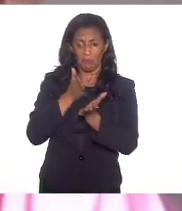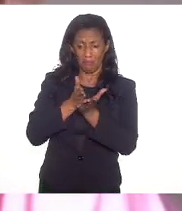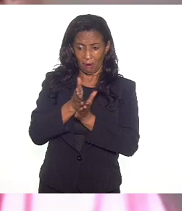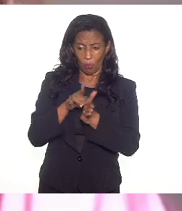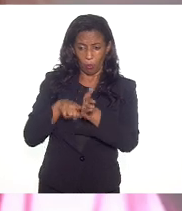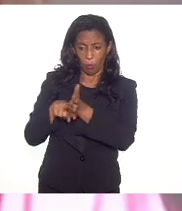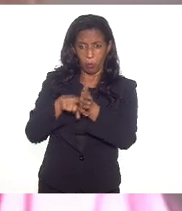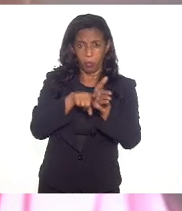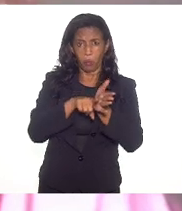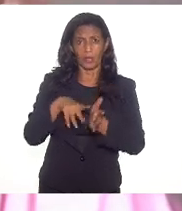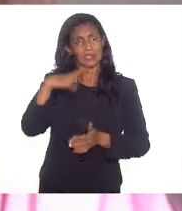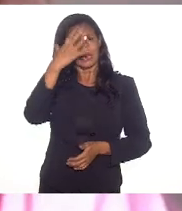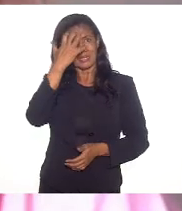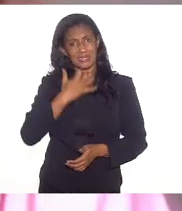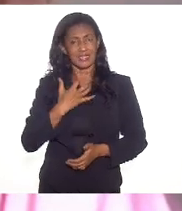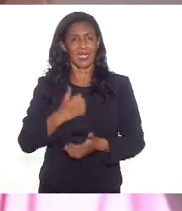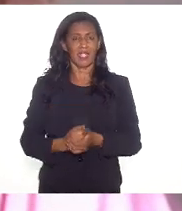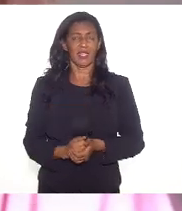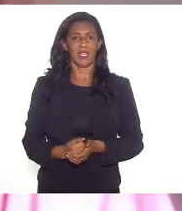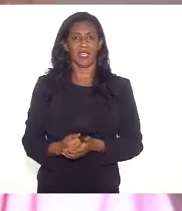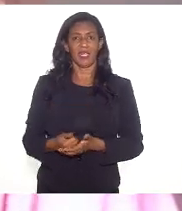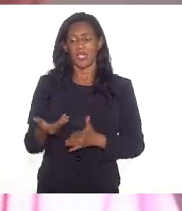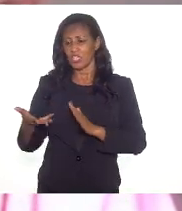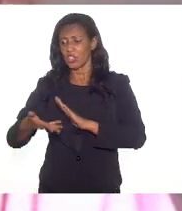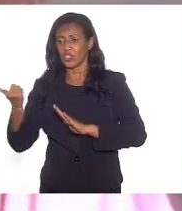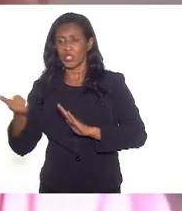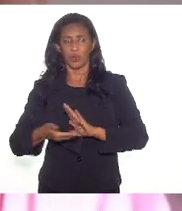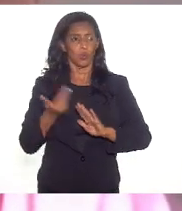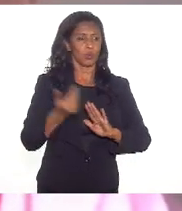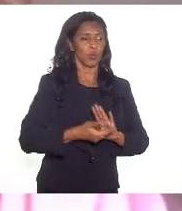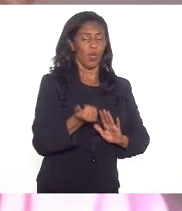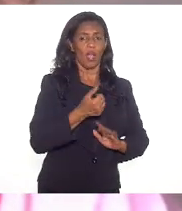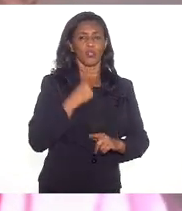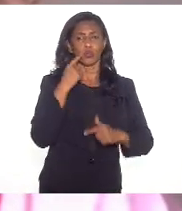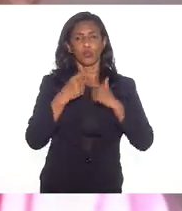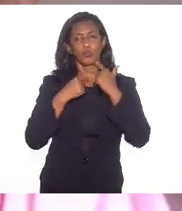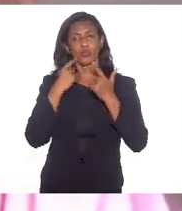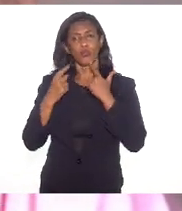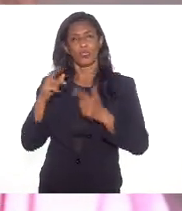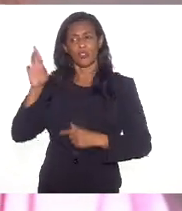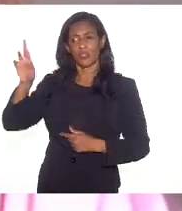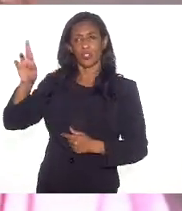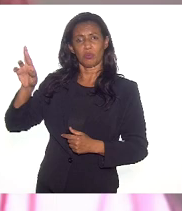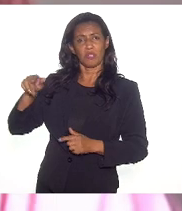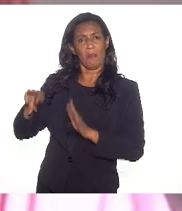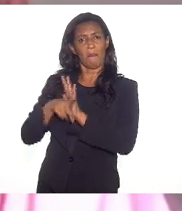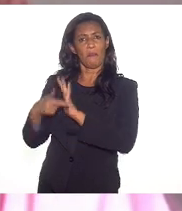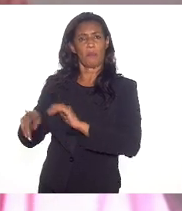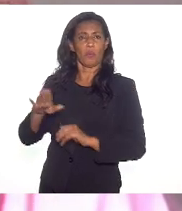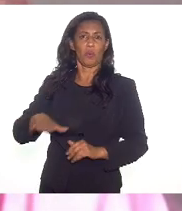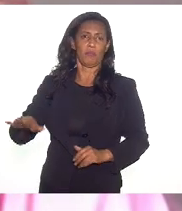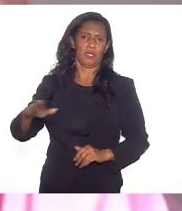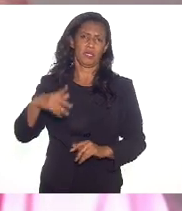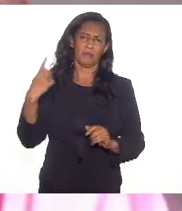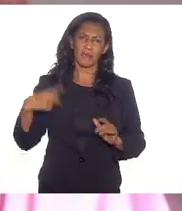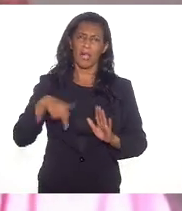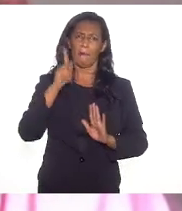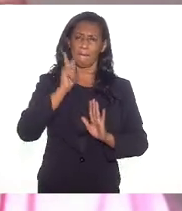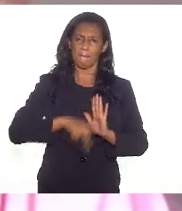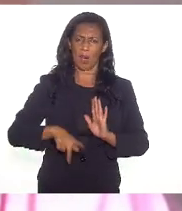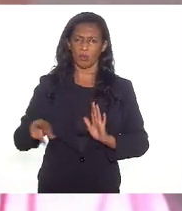investigação séria que descarte as possibilidades de responsabilizar as crianças. É preciso manter essa pauta